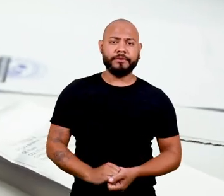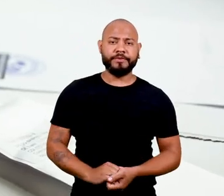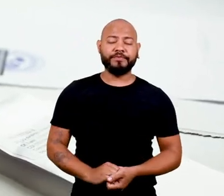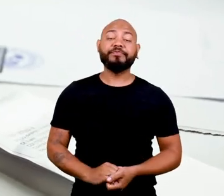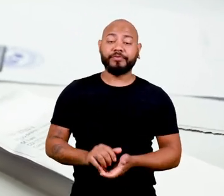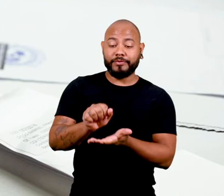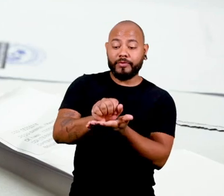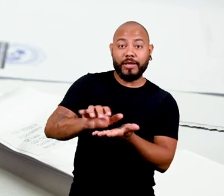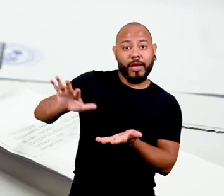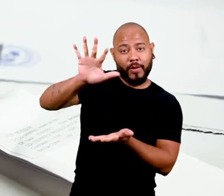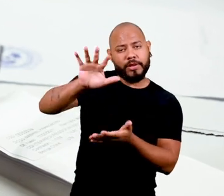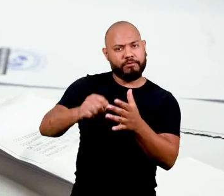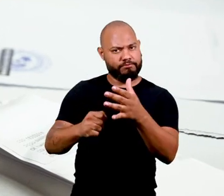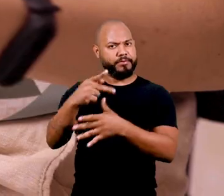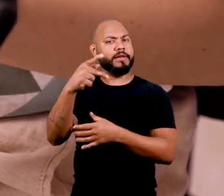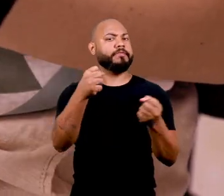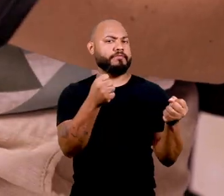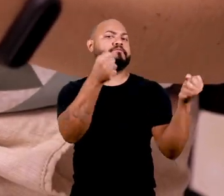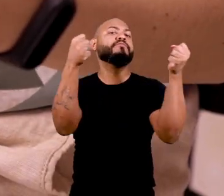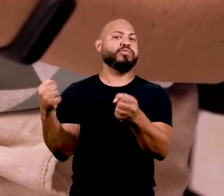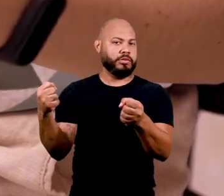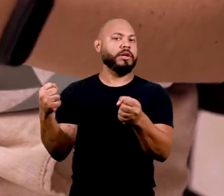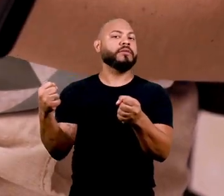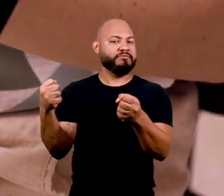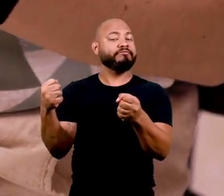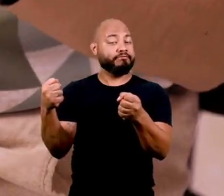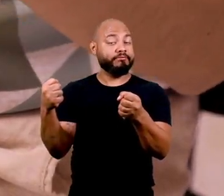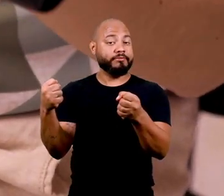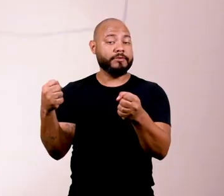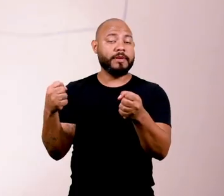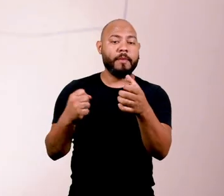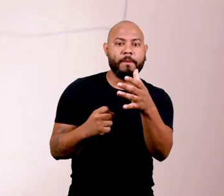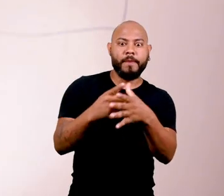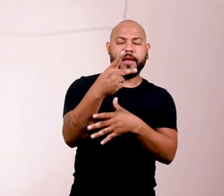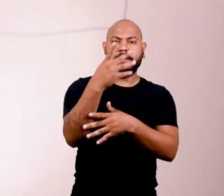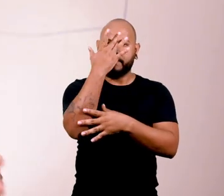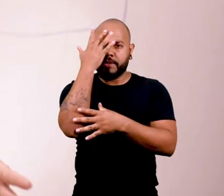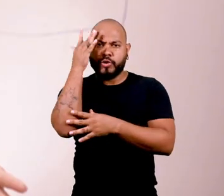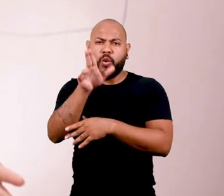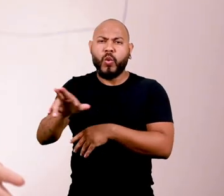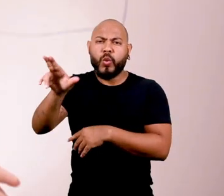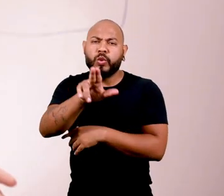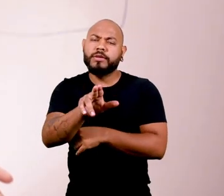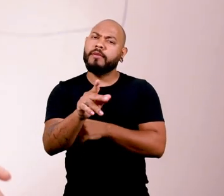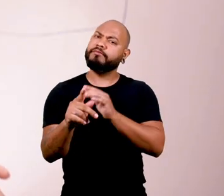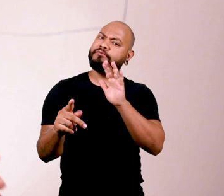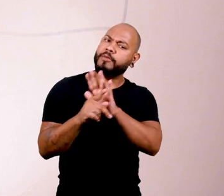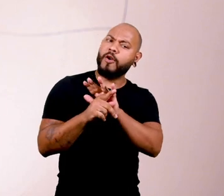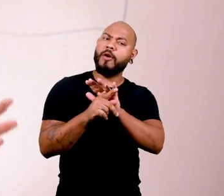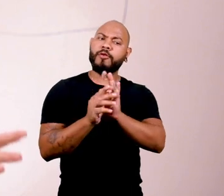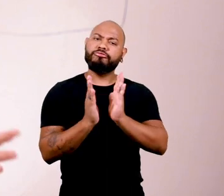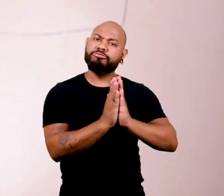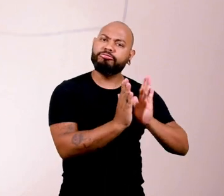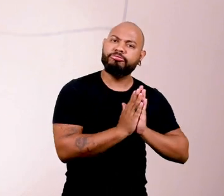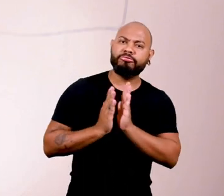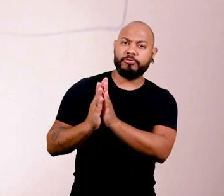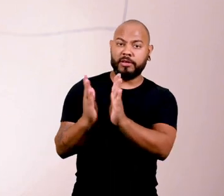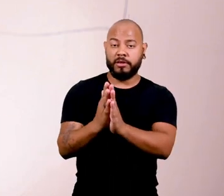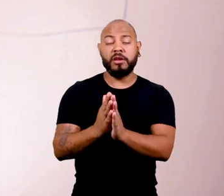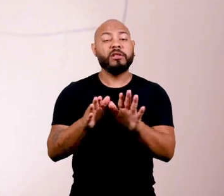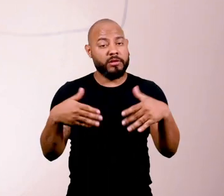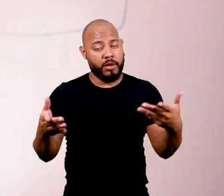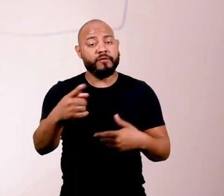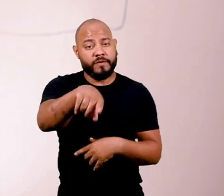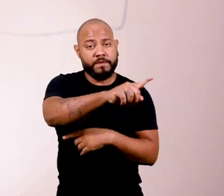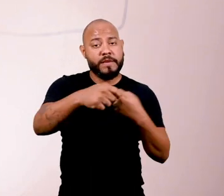A ayahuasca ela é uma planta de poder, é uma substância que as pessoas usam como um sacramento. Então, para você trabalhar com ela,